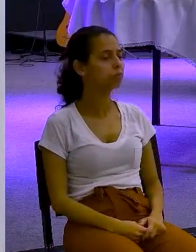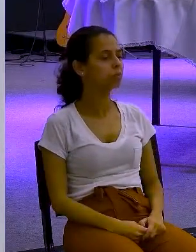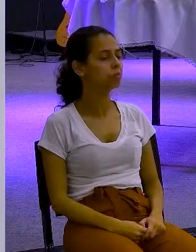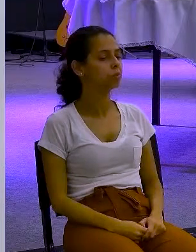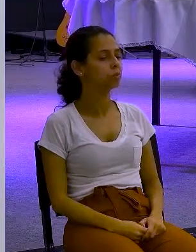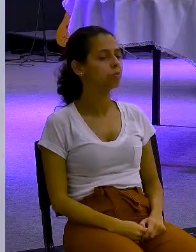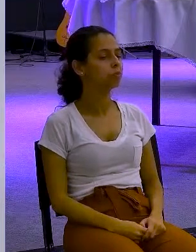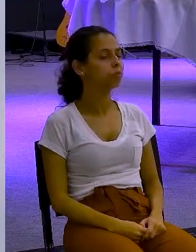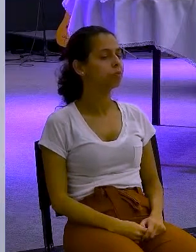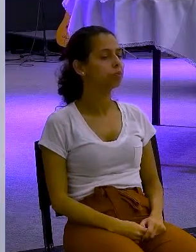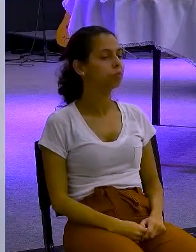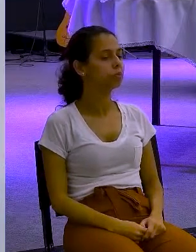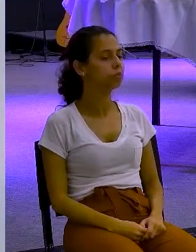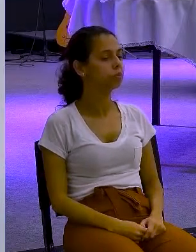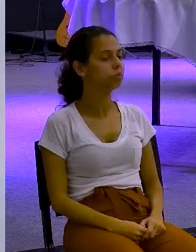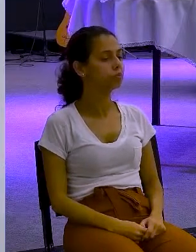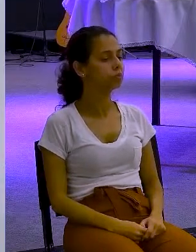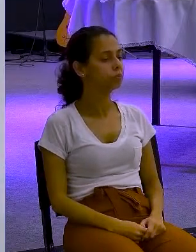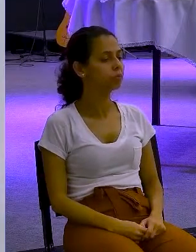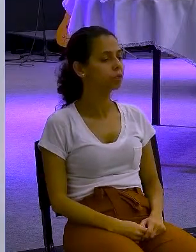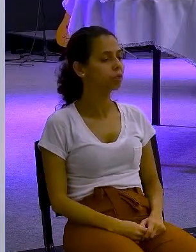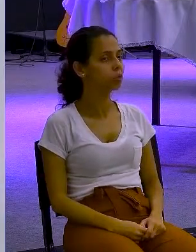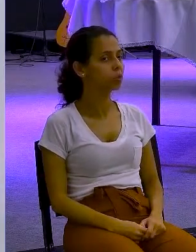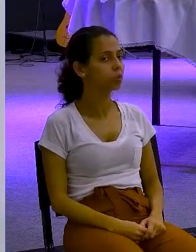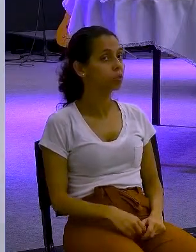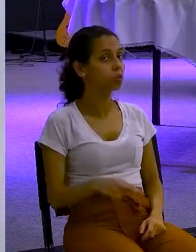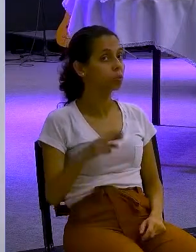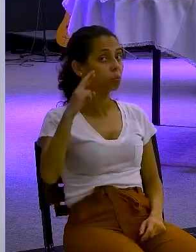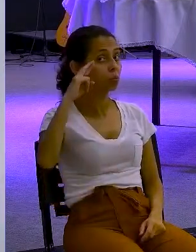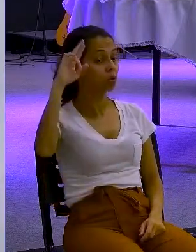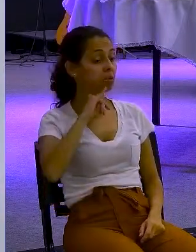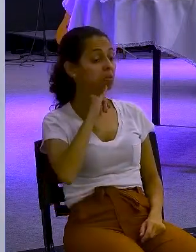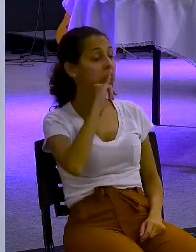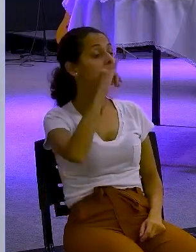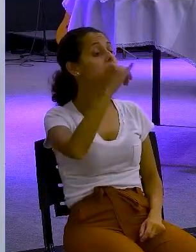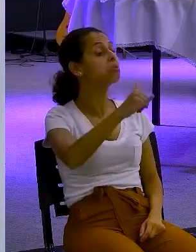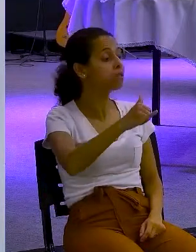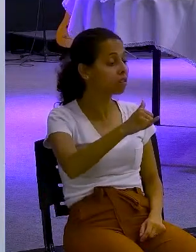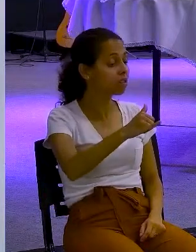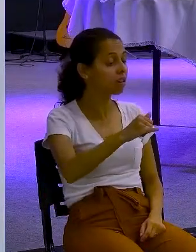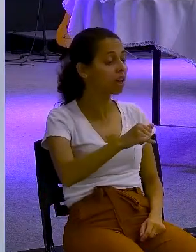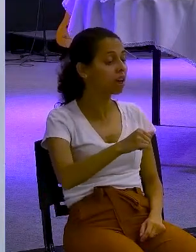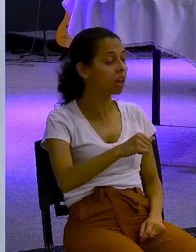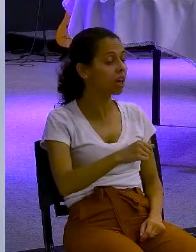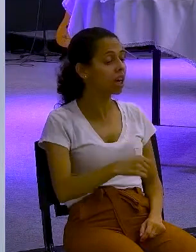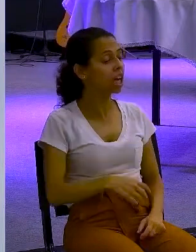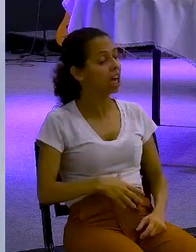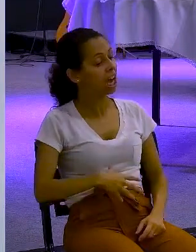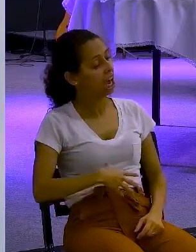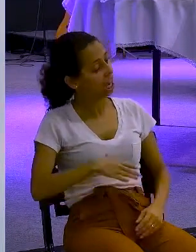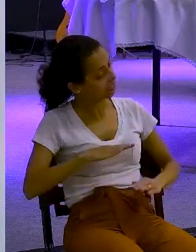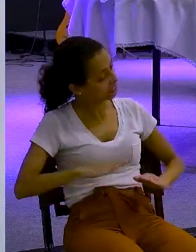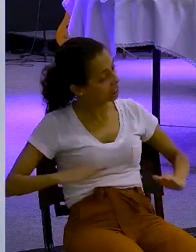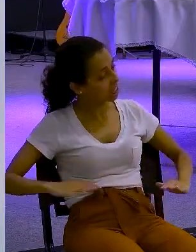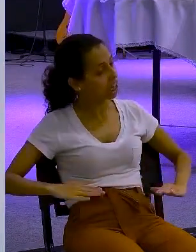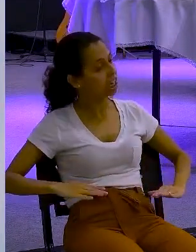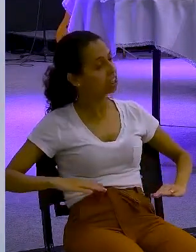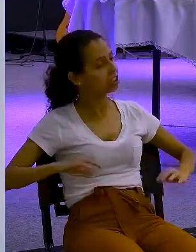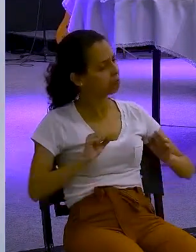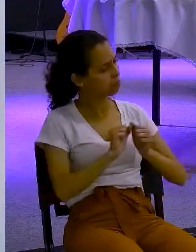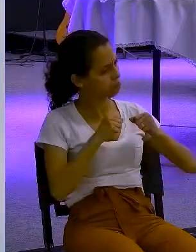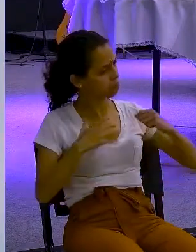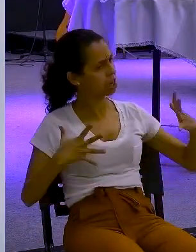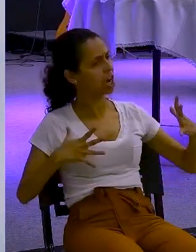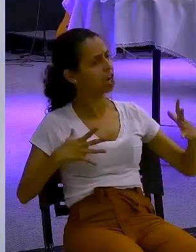João Batista, o Senhor anuncia e diz: este menino já será cheio do Espírito Santo lá do ventre.